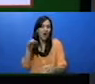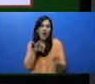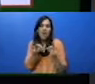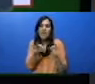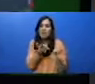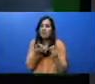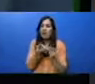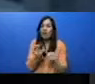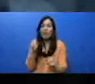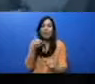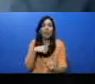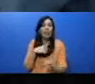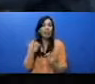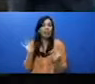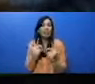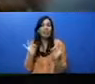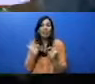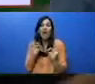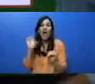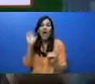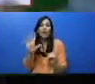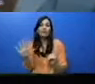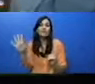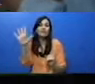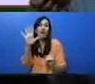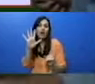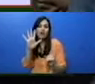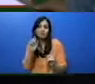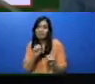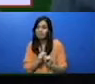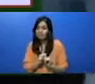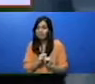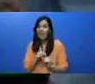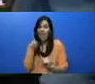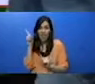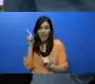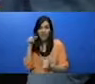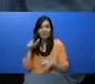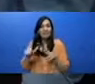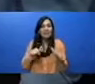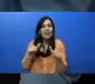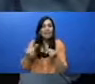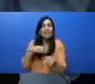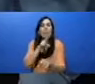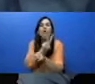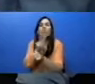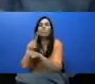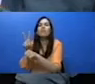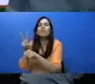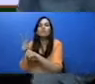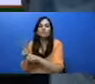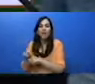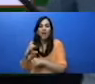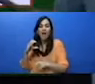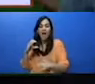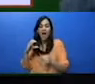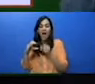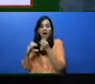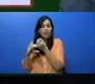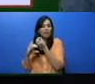não governamentais, pessoas que atuam, que trabalham para proteger a fauna e a